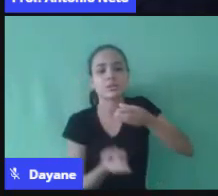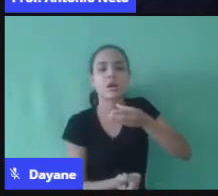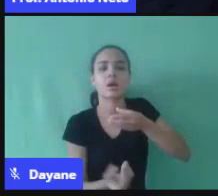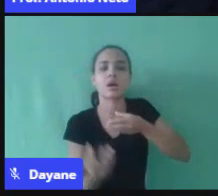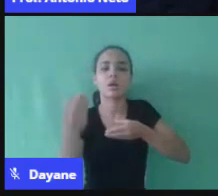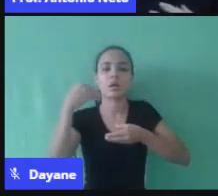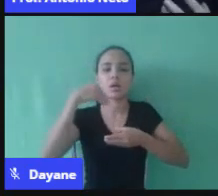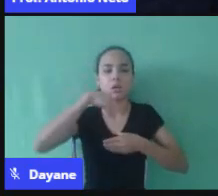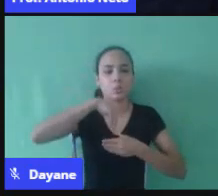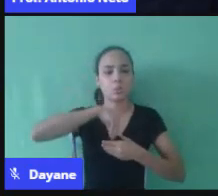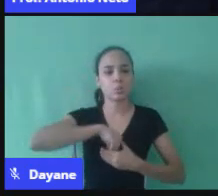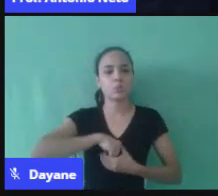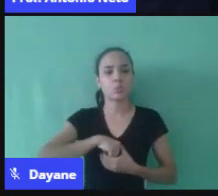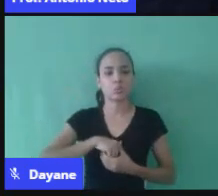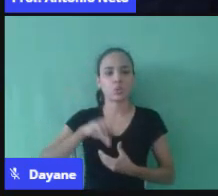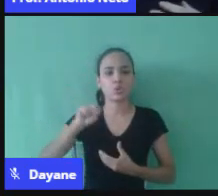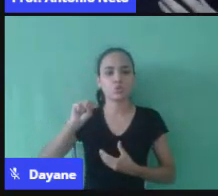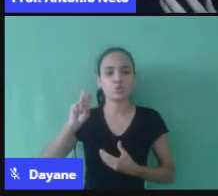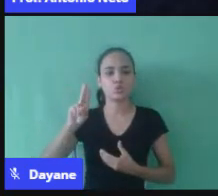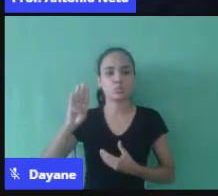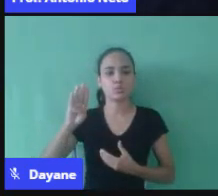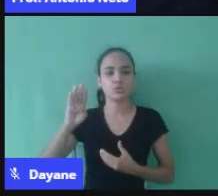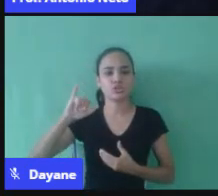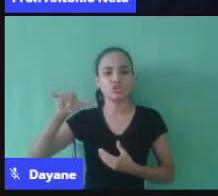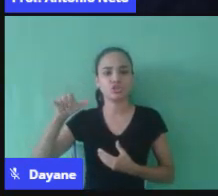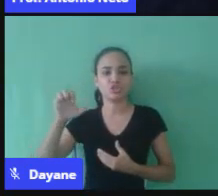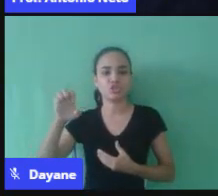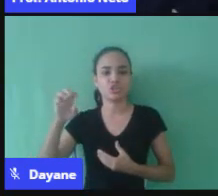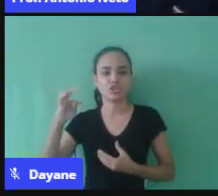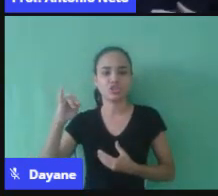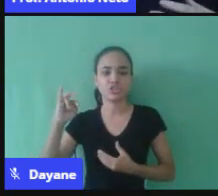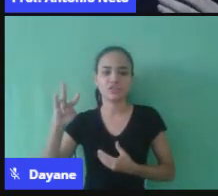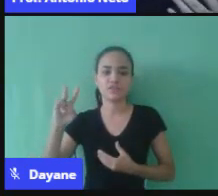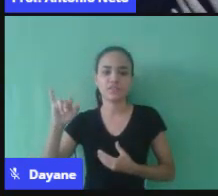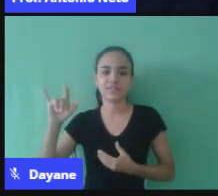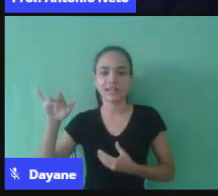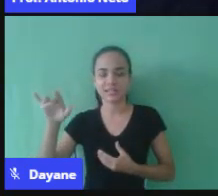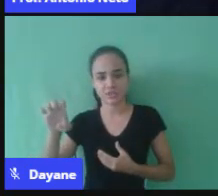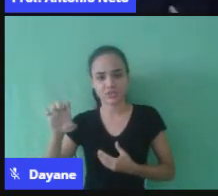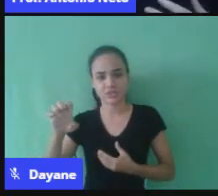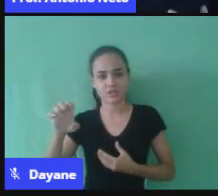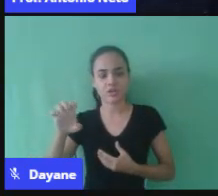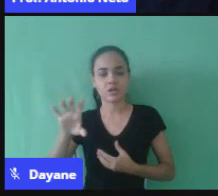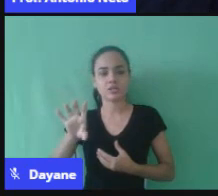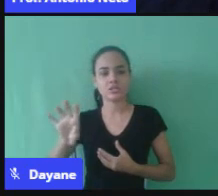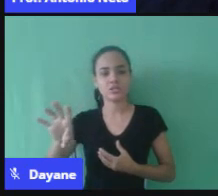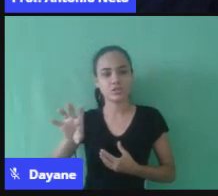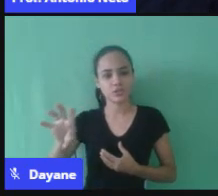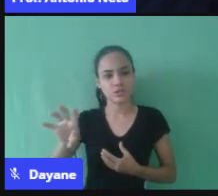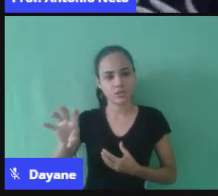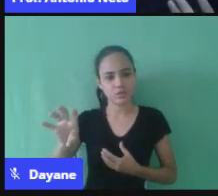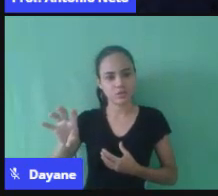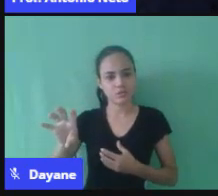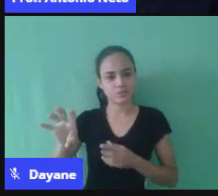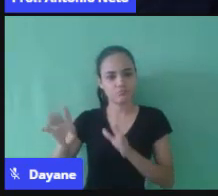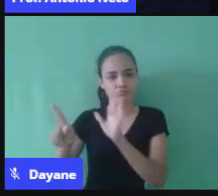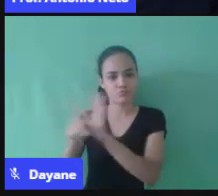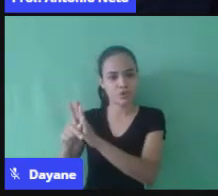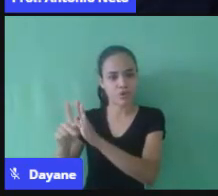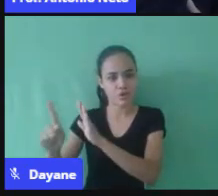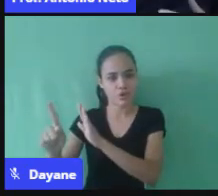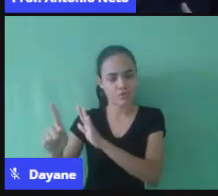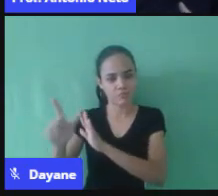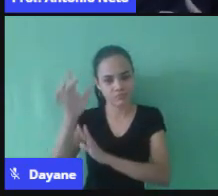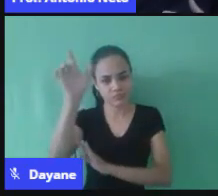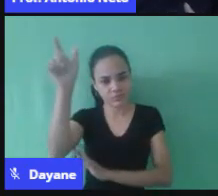memórias, falamos em recordações, em representações, né? E